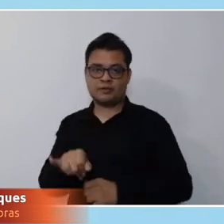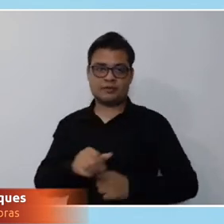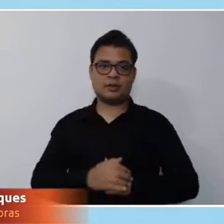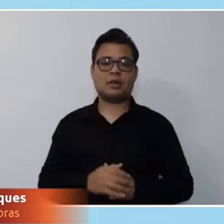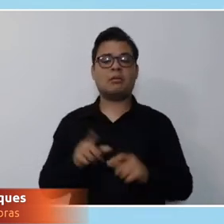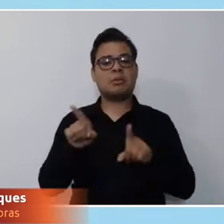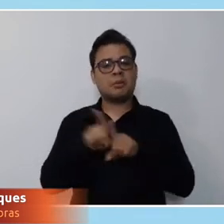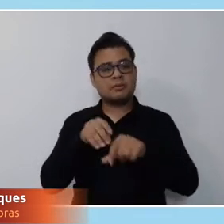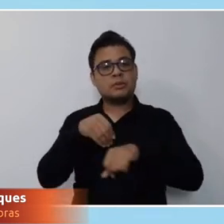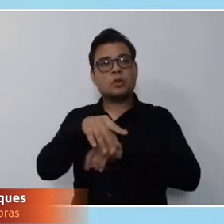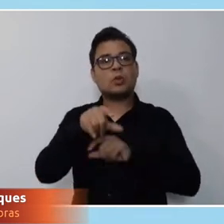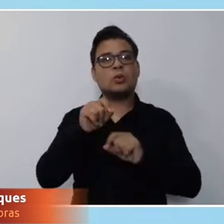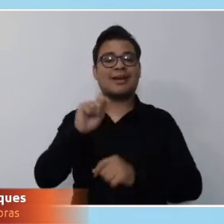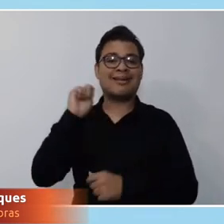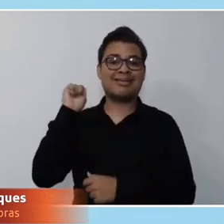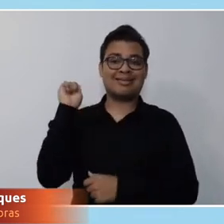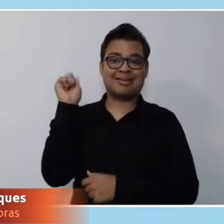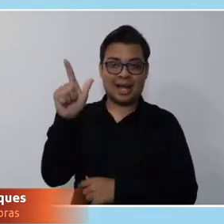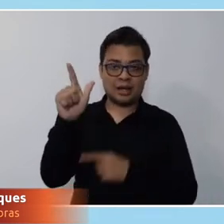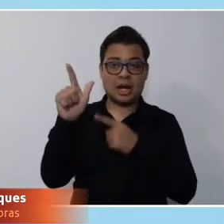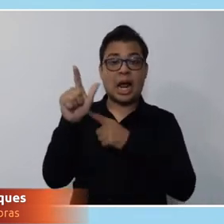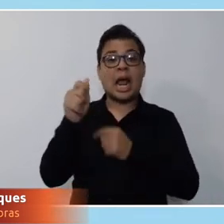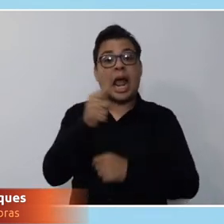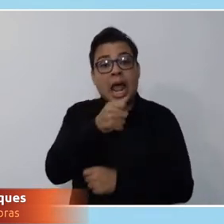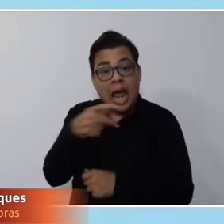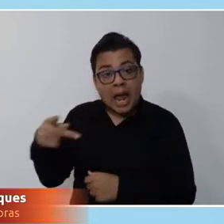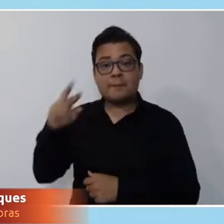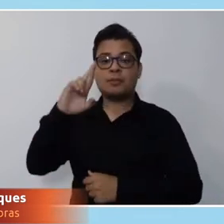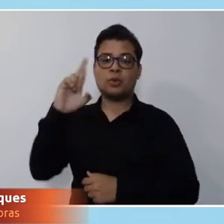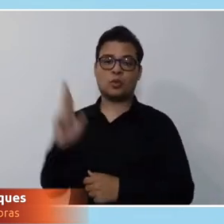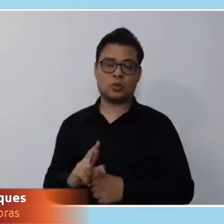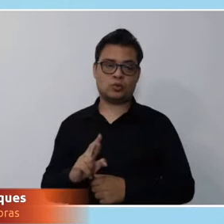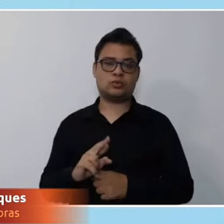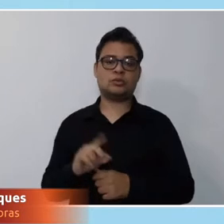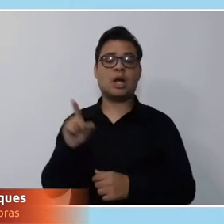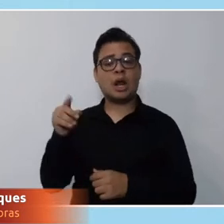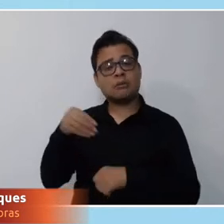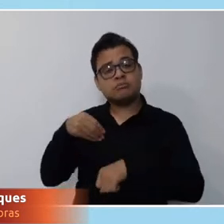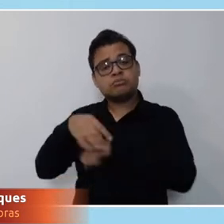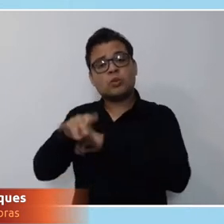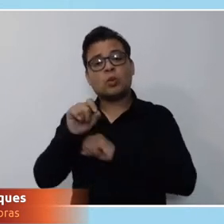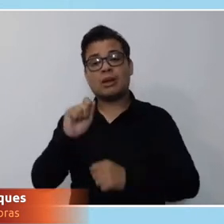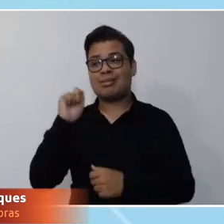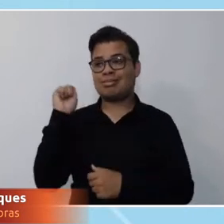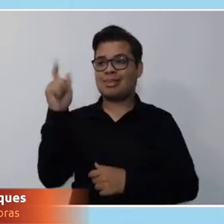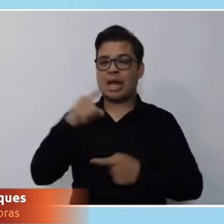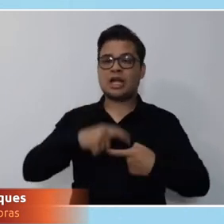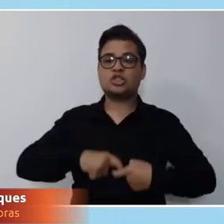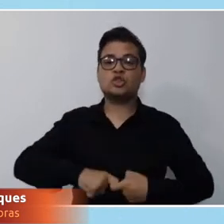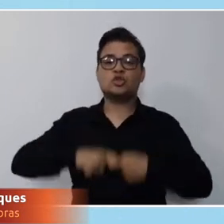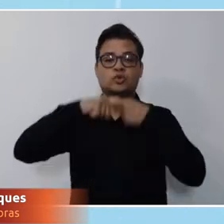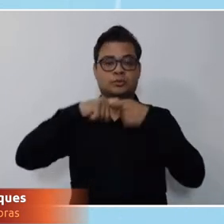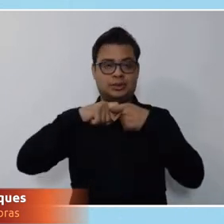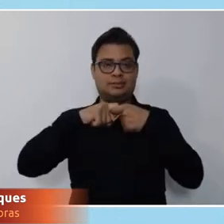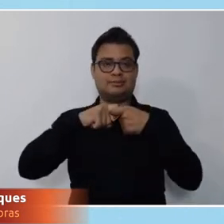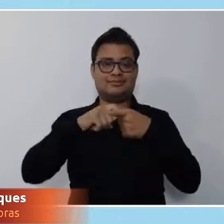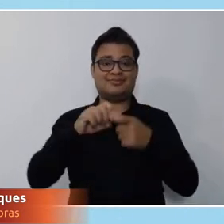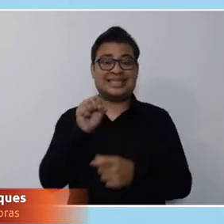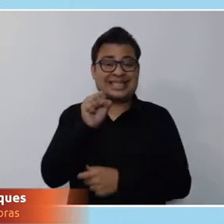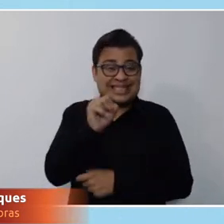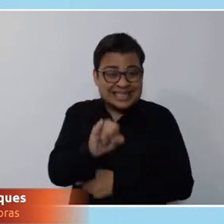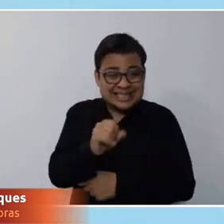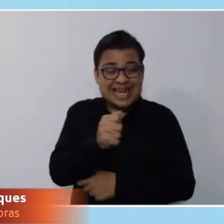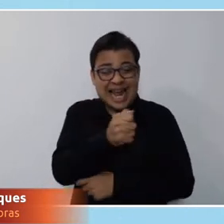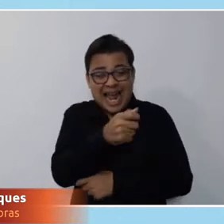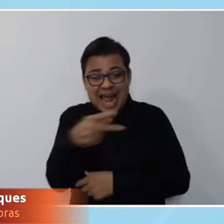é um aplicativo russo. O Barroso sugeriu a suspensão dele caso o aplicativo continue a não